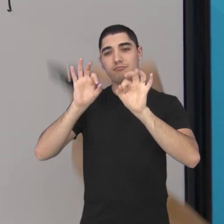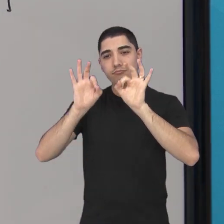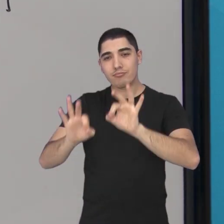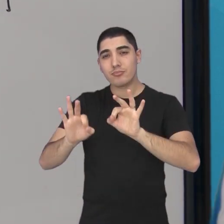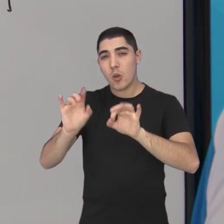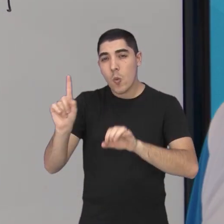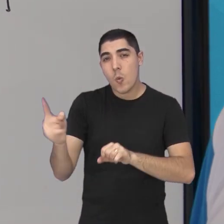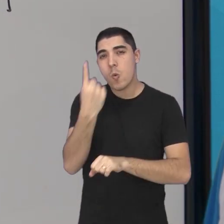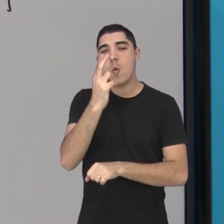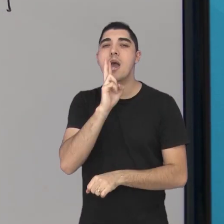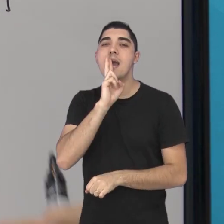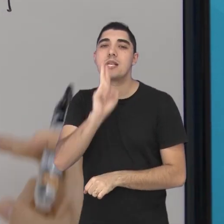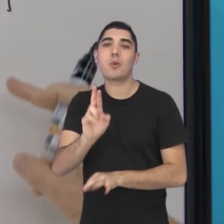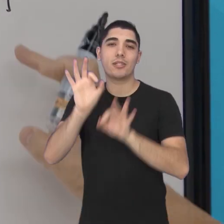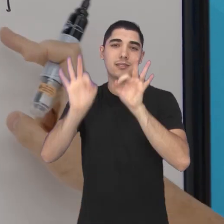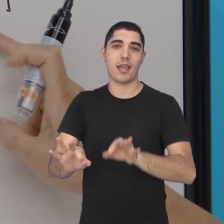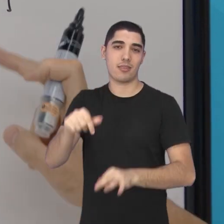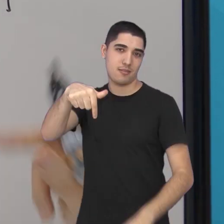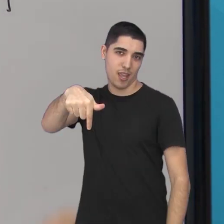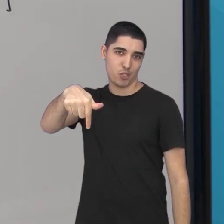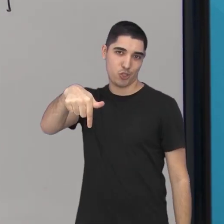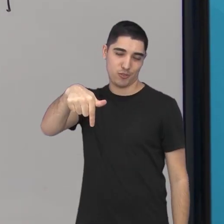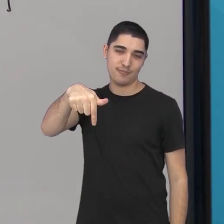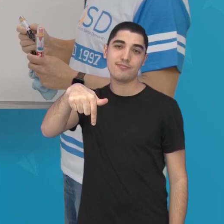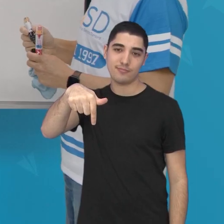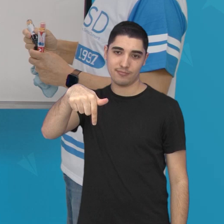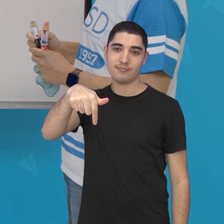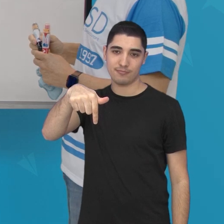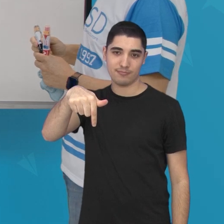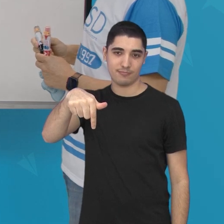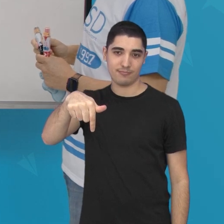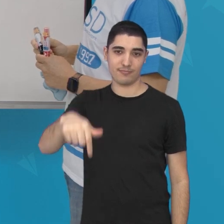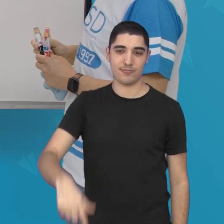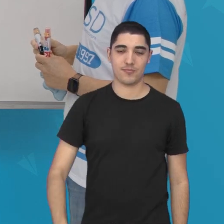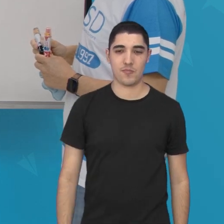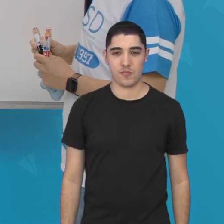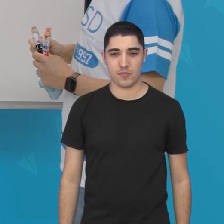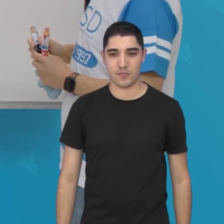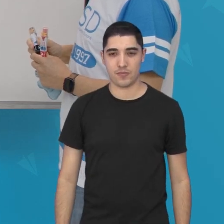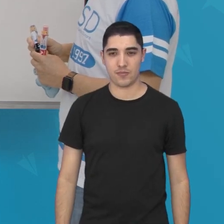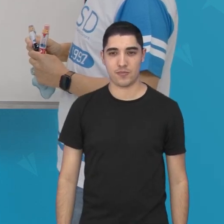composto por um único elemento que vale 7.